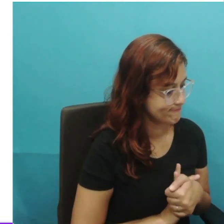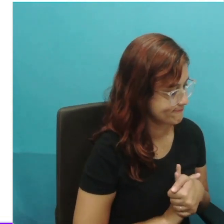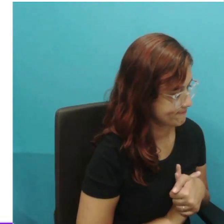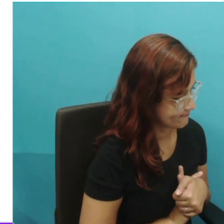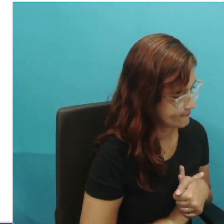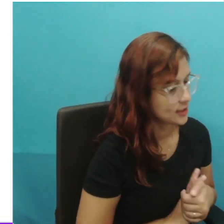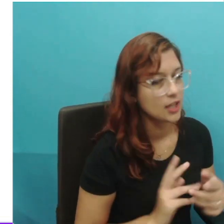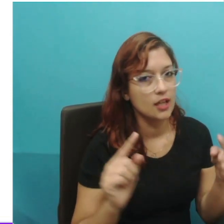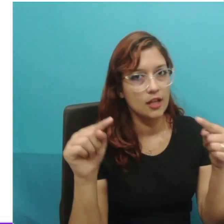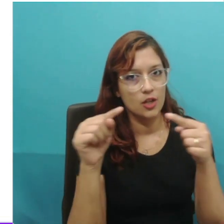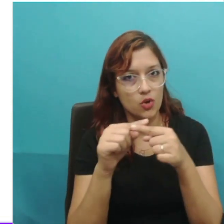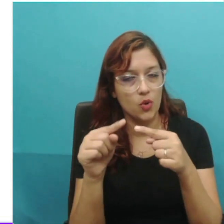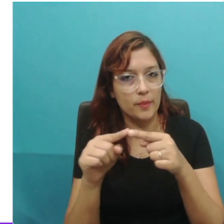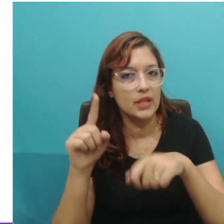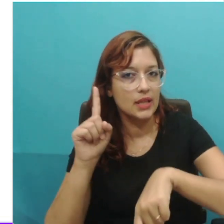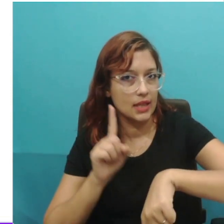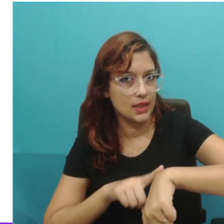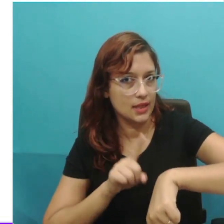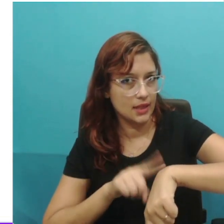Quando?